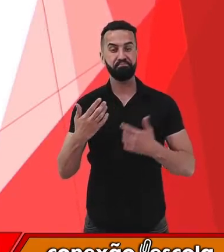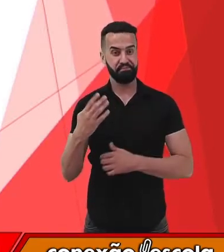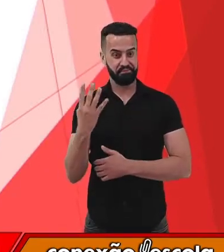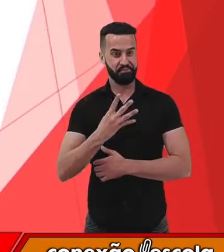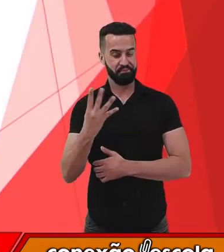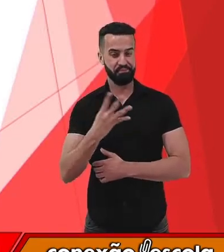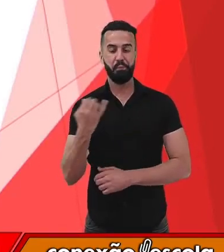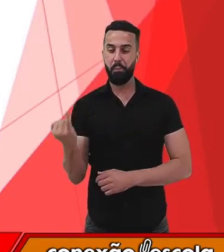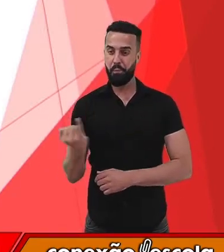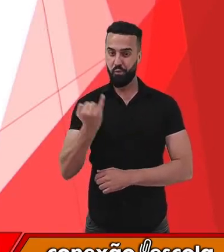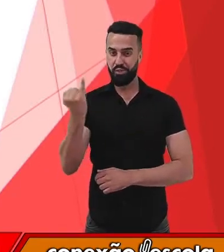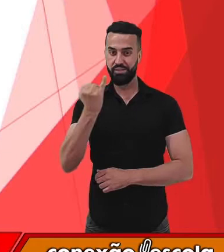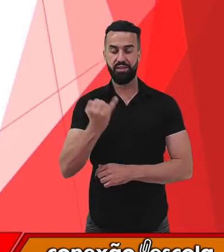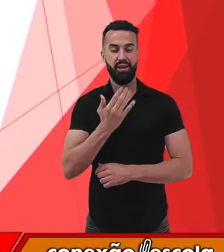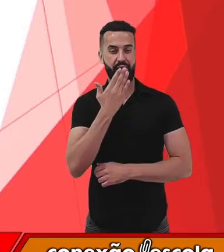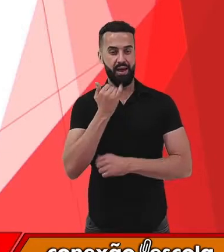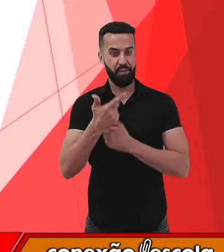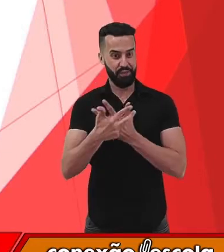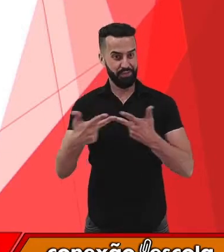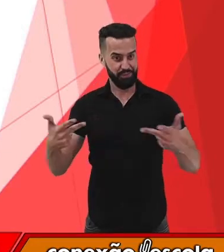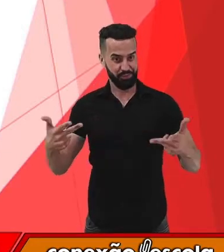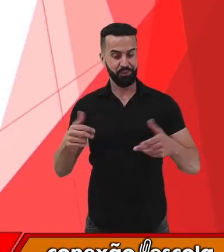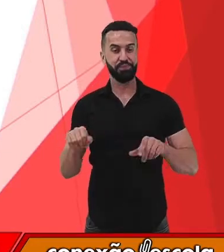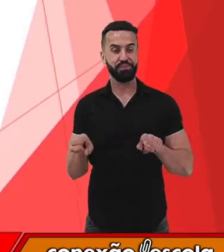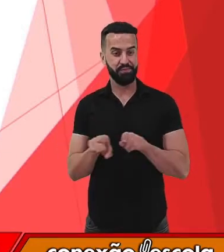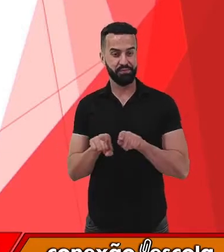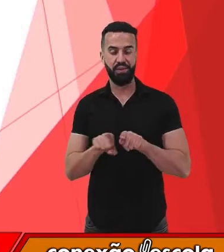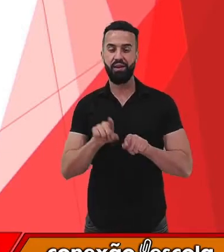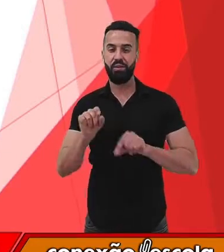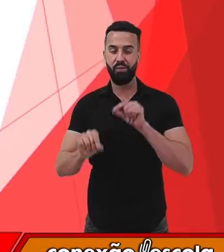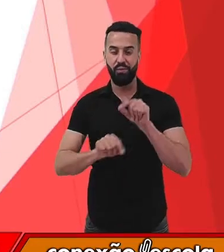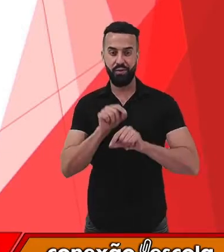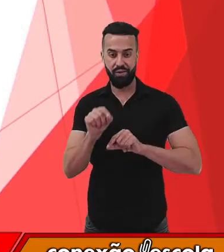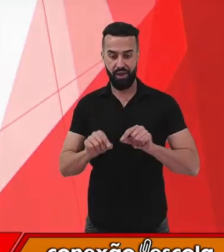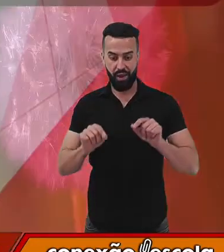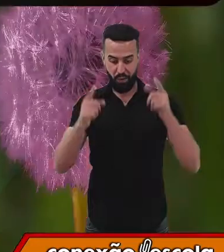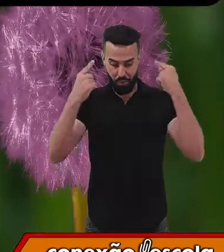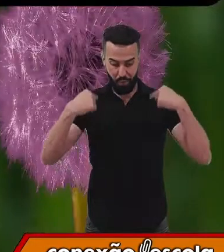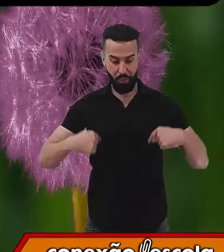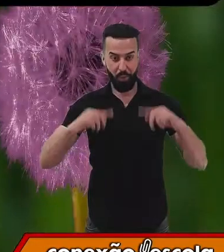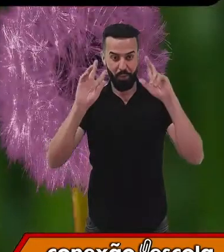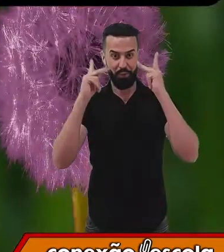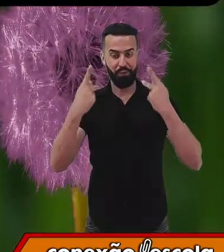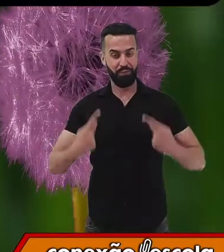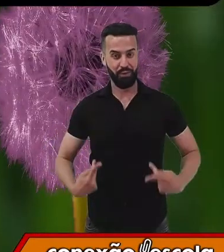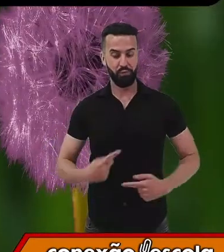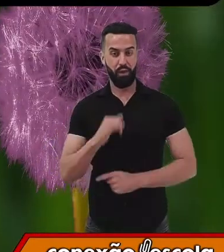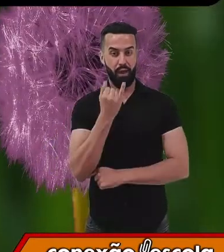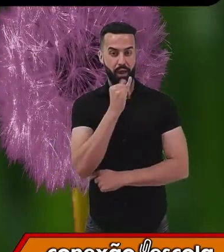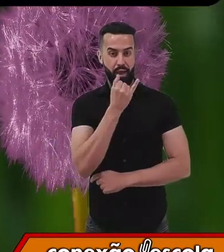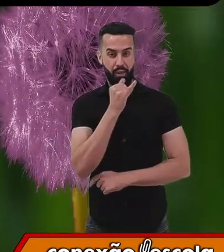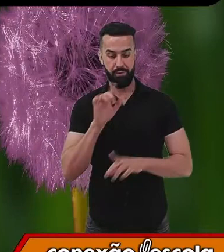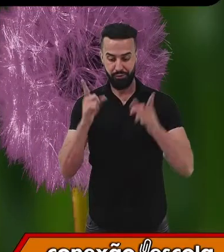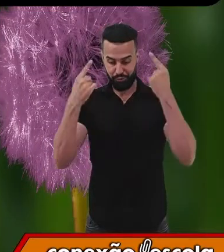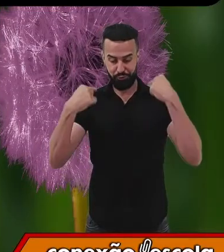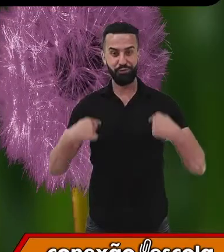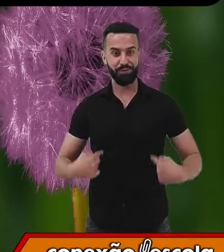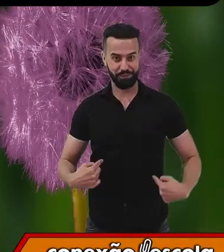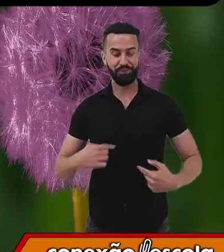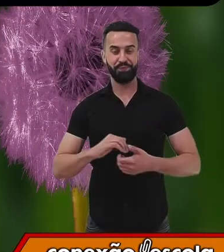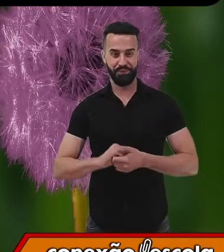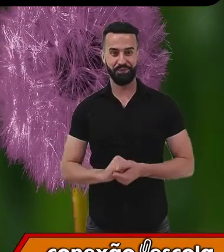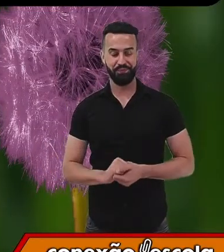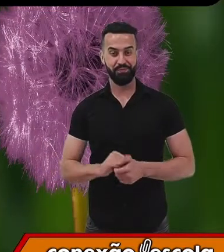da alimentação, finalizando com o corpo humano e energia. Na